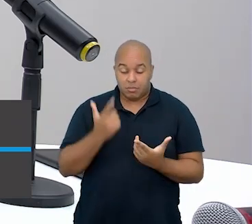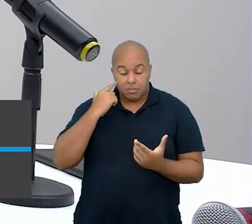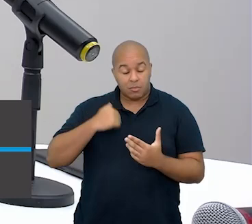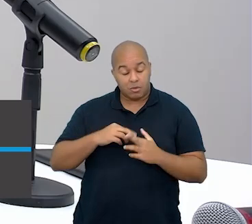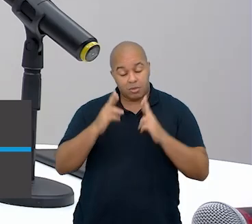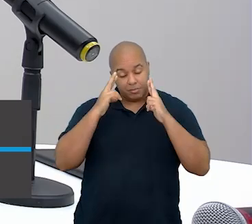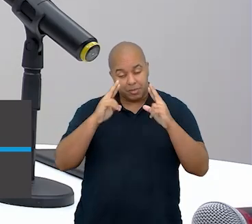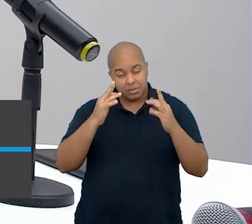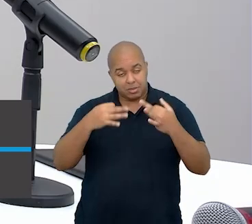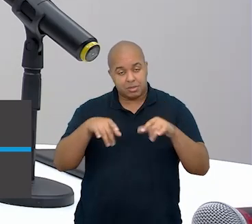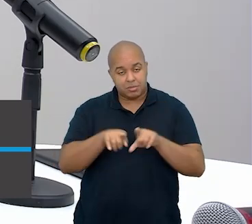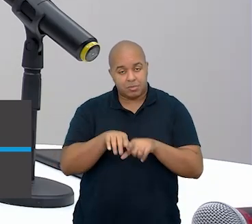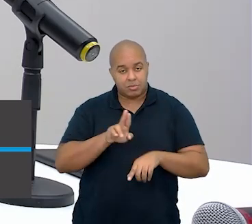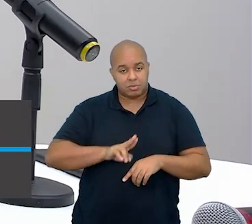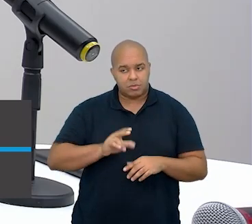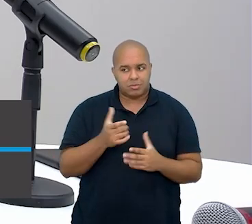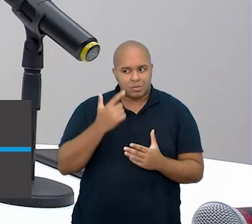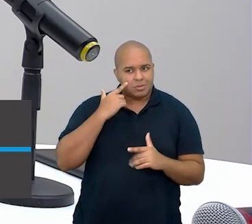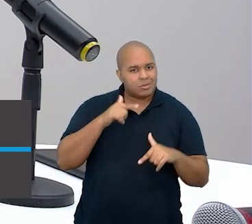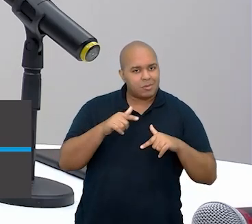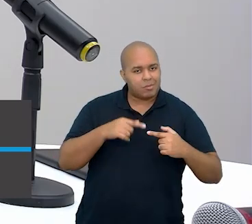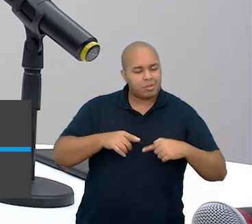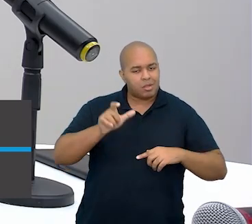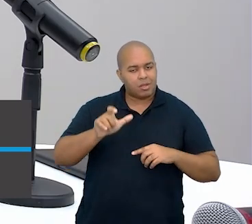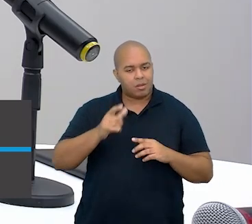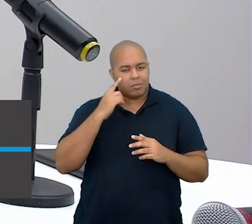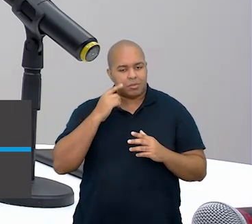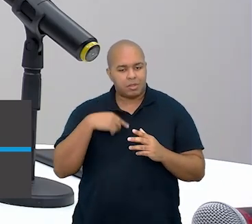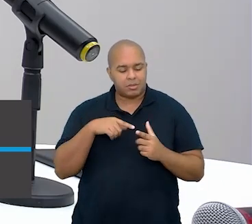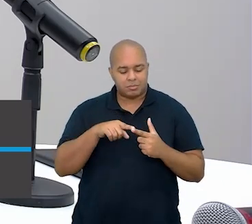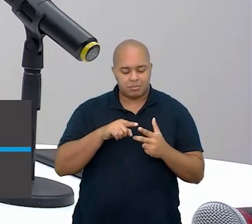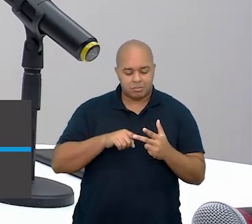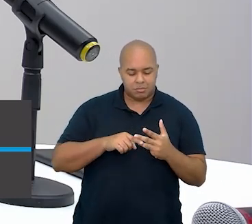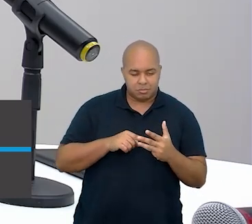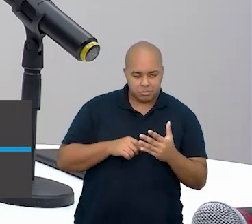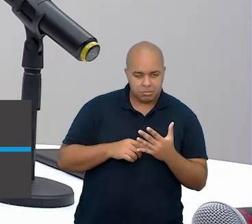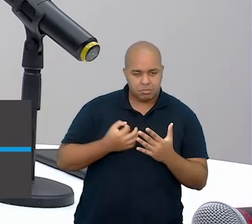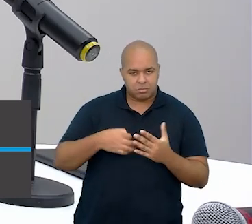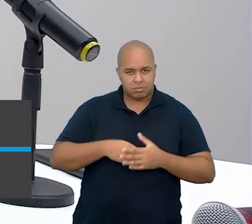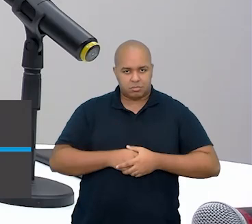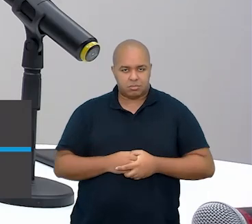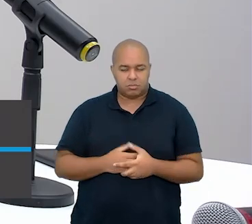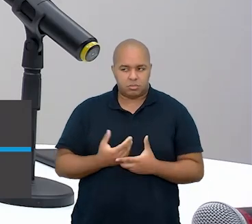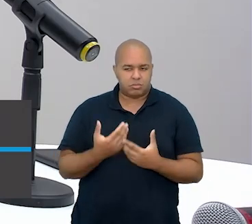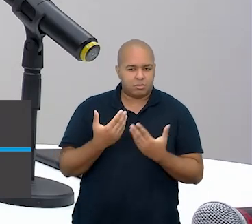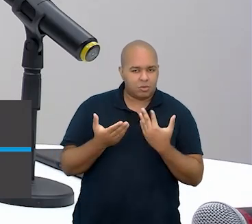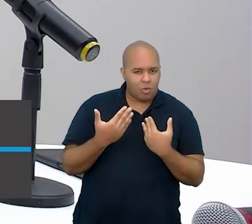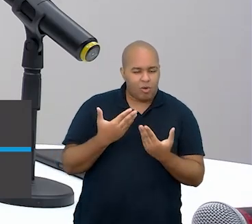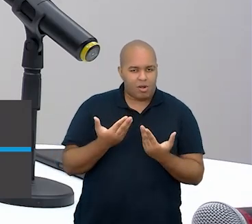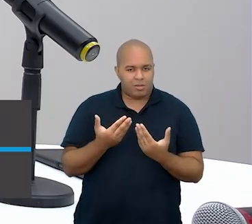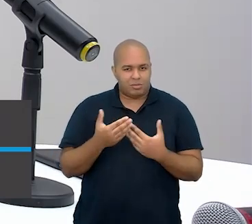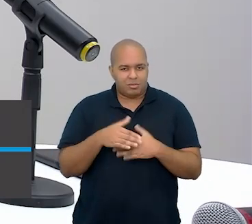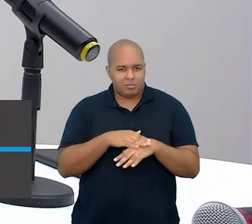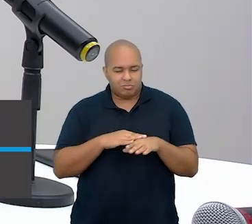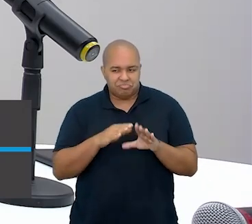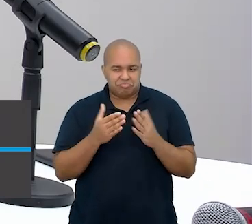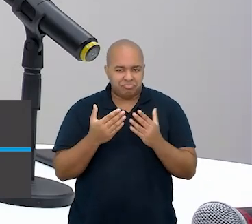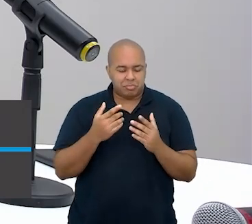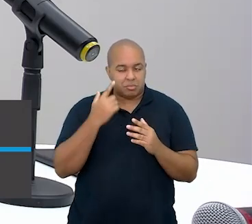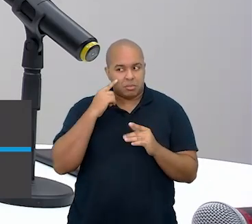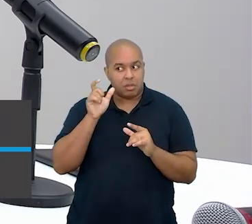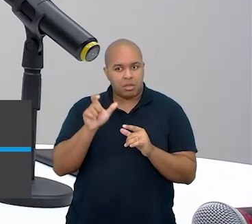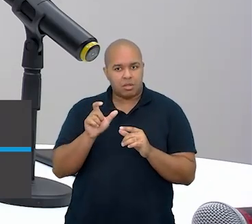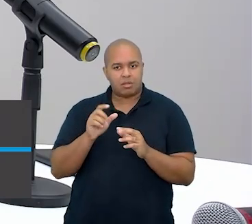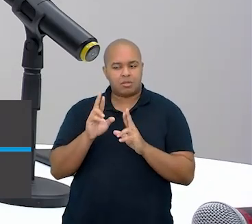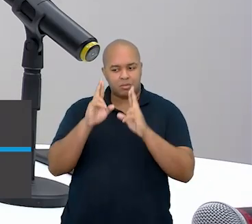muito respeito, né, porque quando você trabalha aí essas questões, né, conversas,